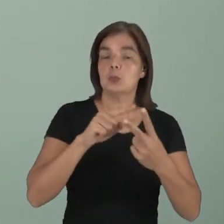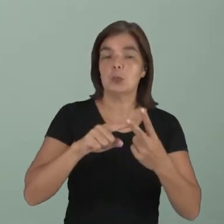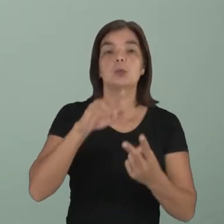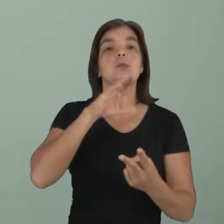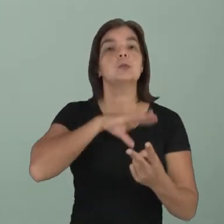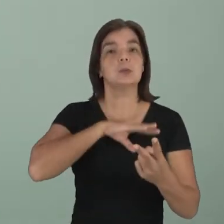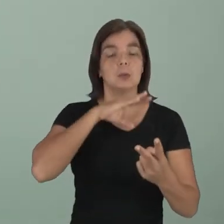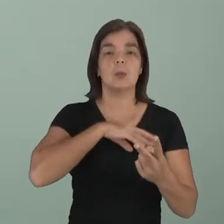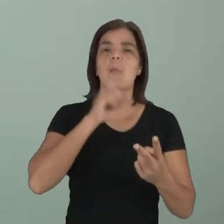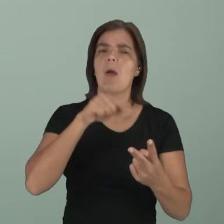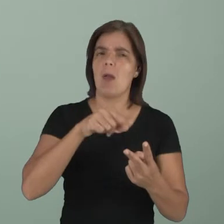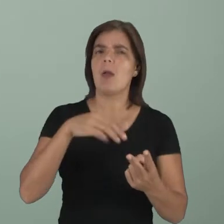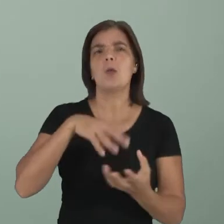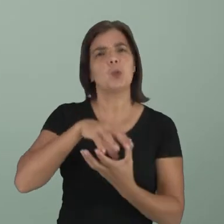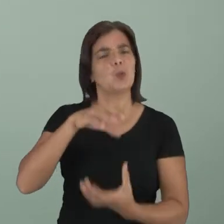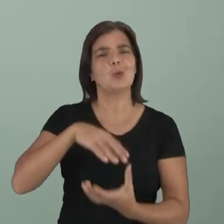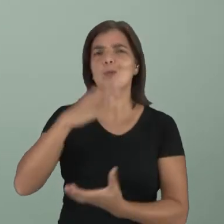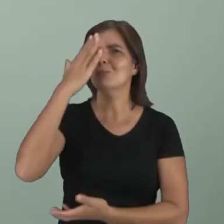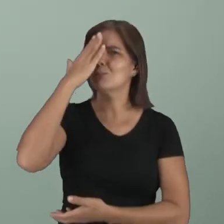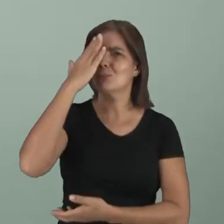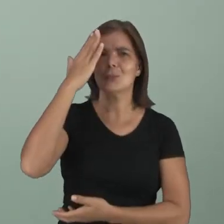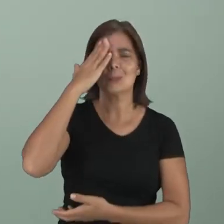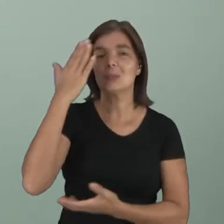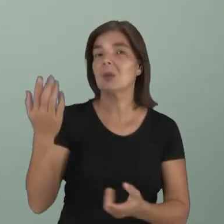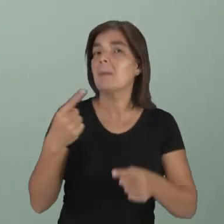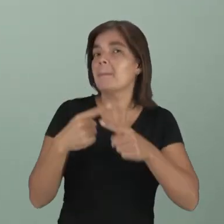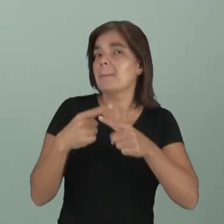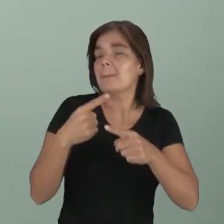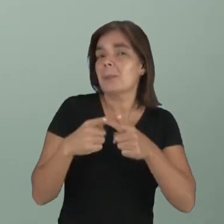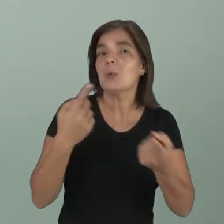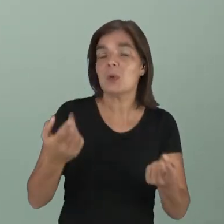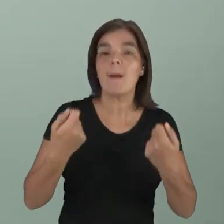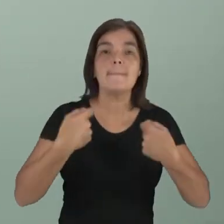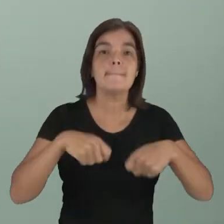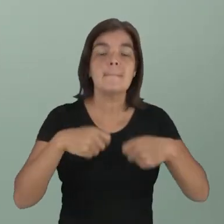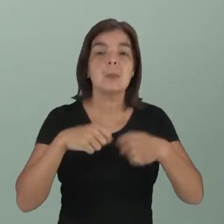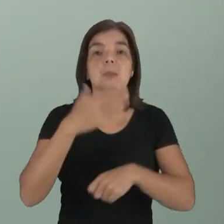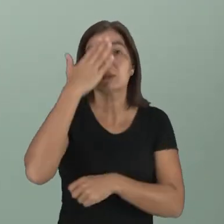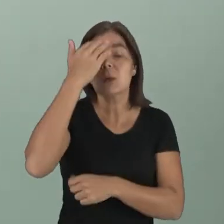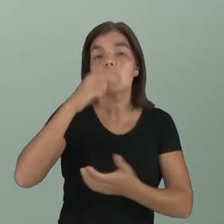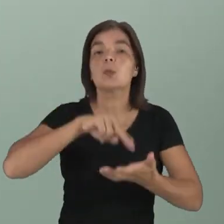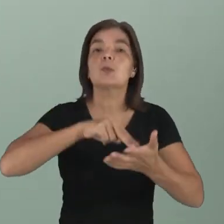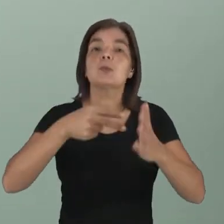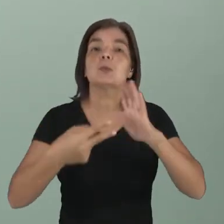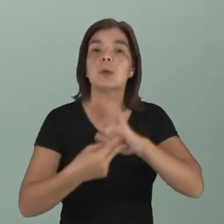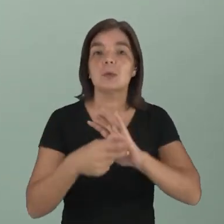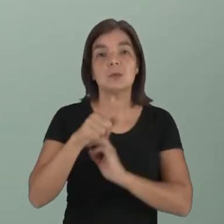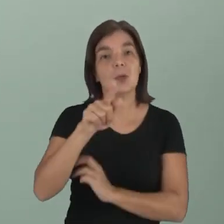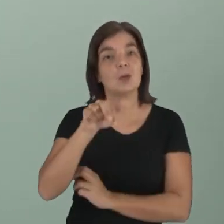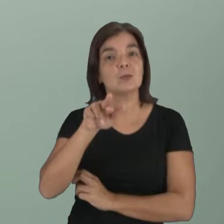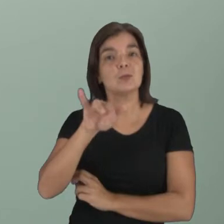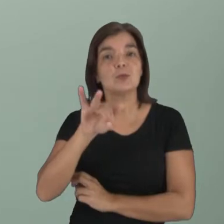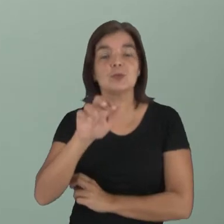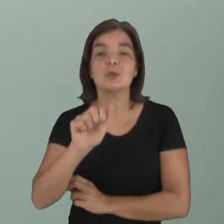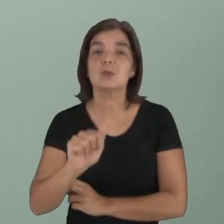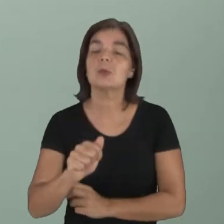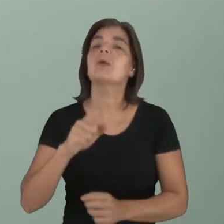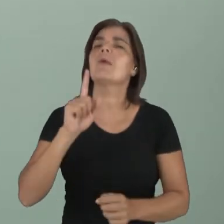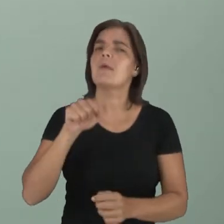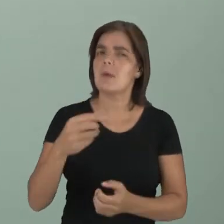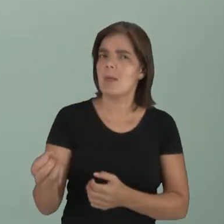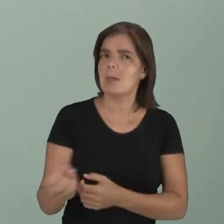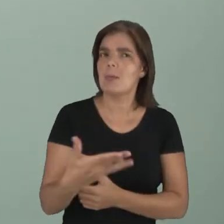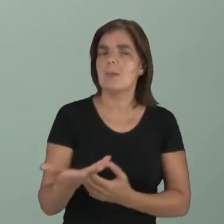língua portuguesa, é provável que o idoso não entenda, porque o idoso ele precisa saber o significado das gírias, né, que